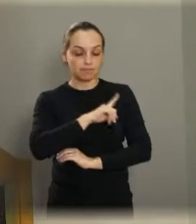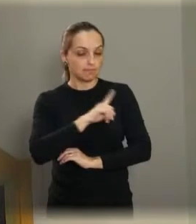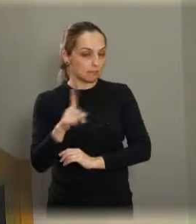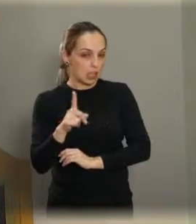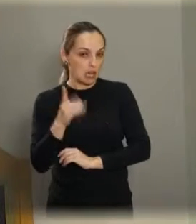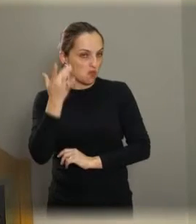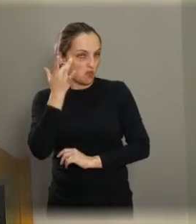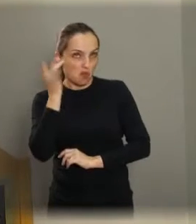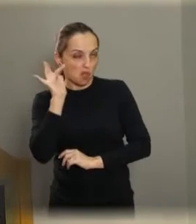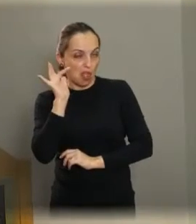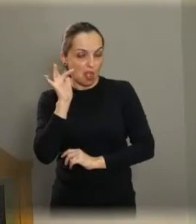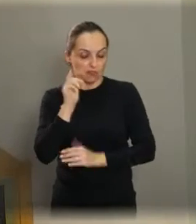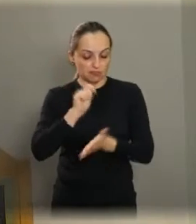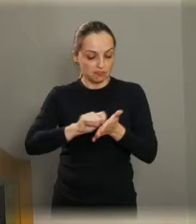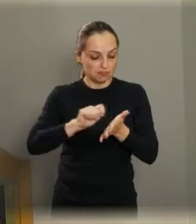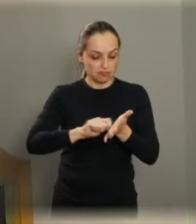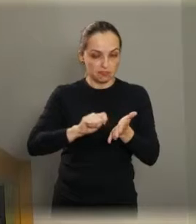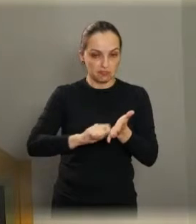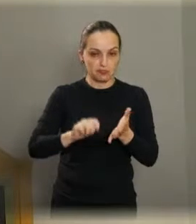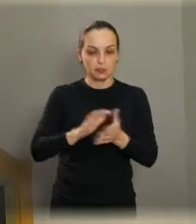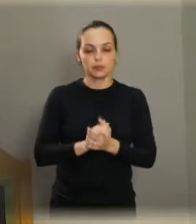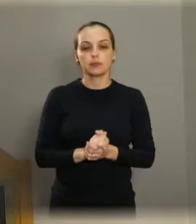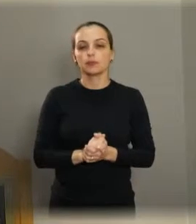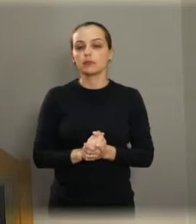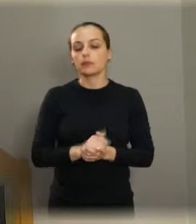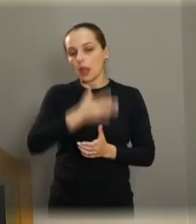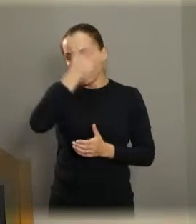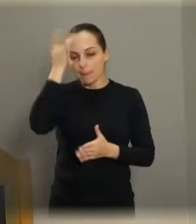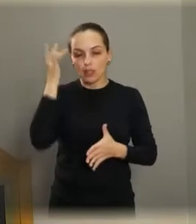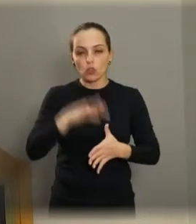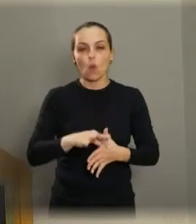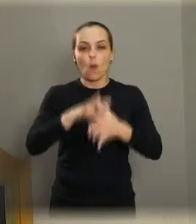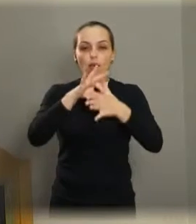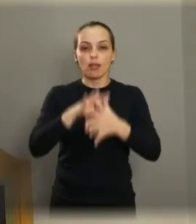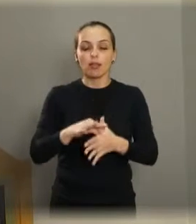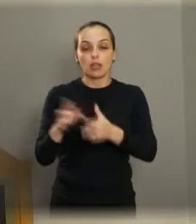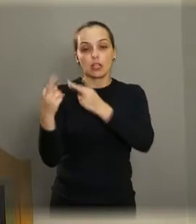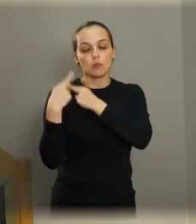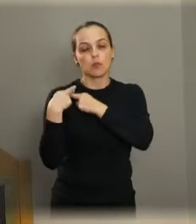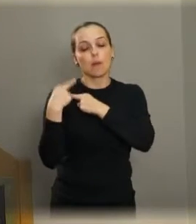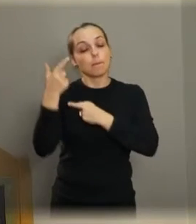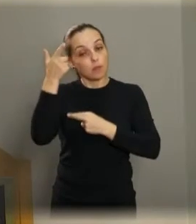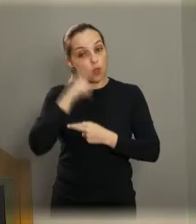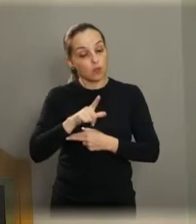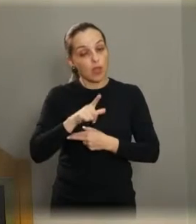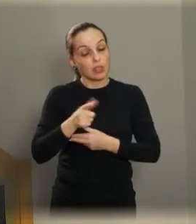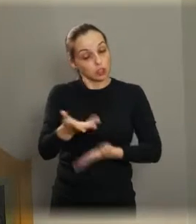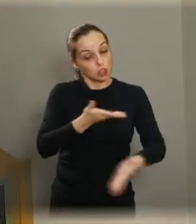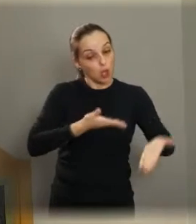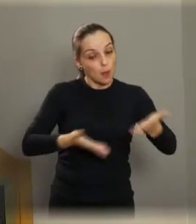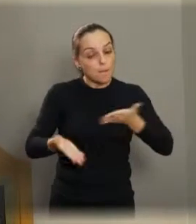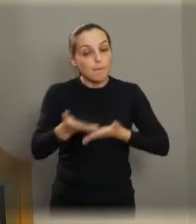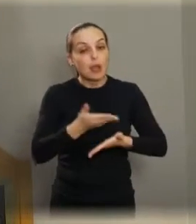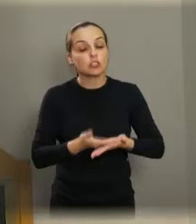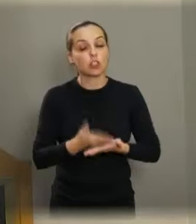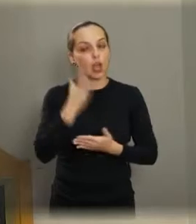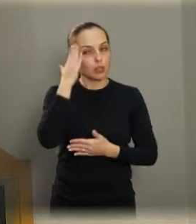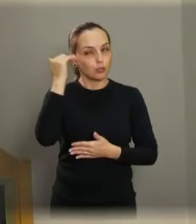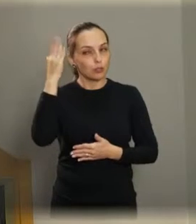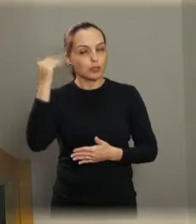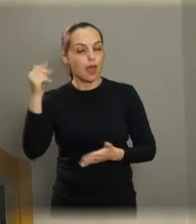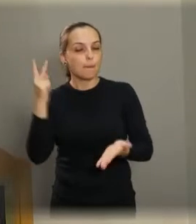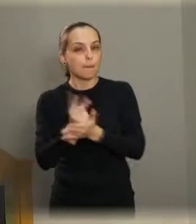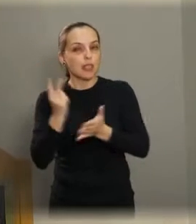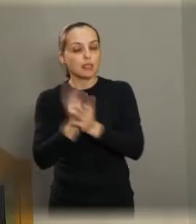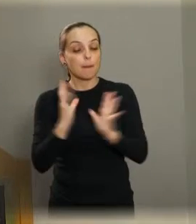conheço a autoria um líder só cumprir sua função quando o Compartilha o sucesso são sempre